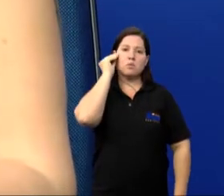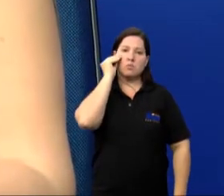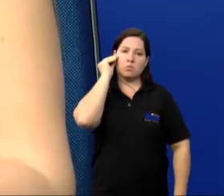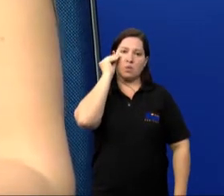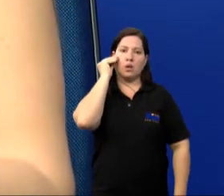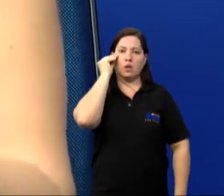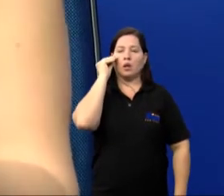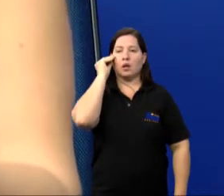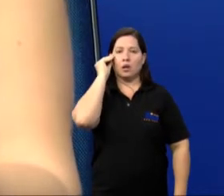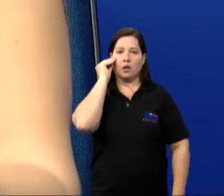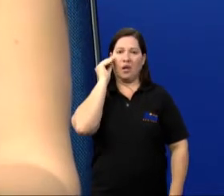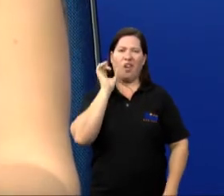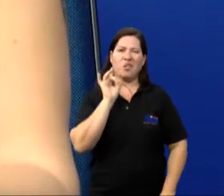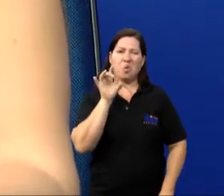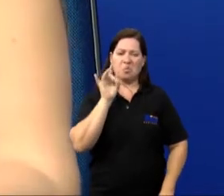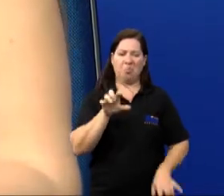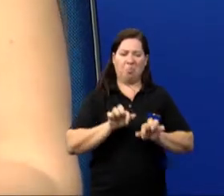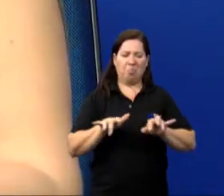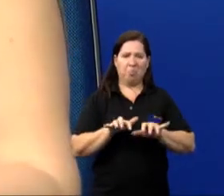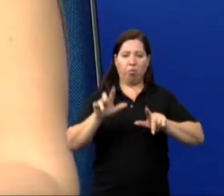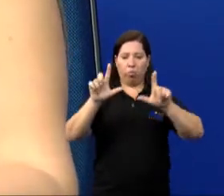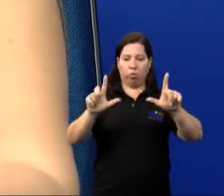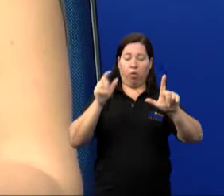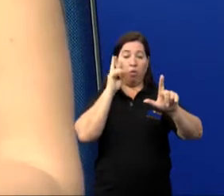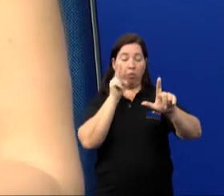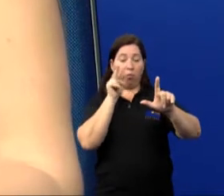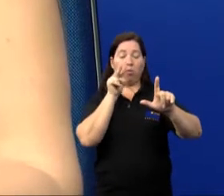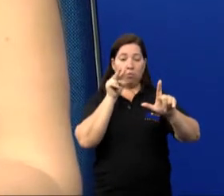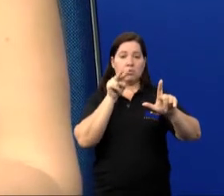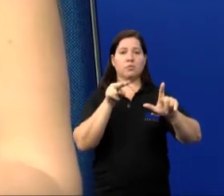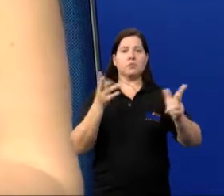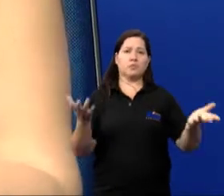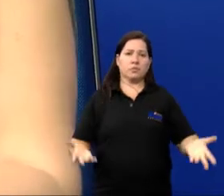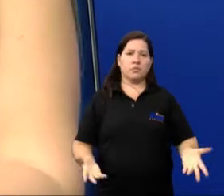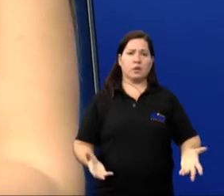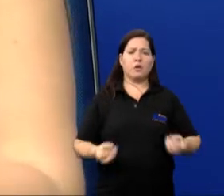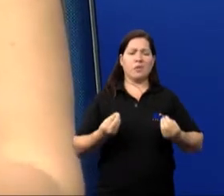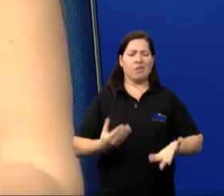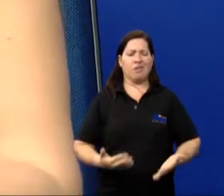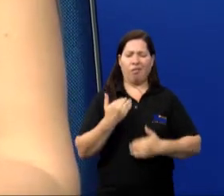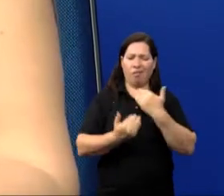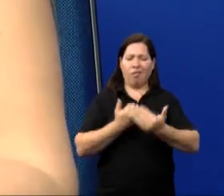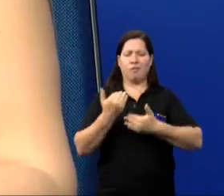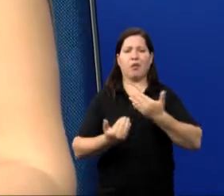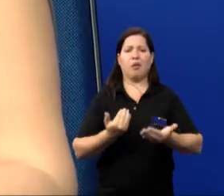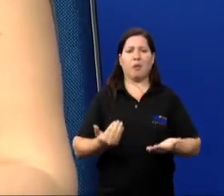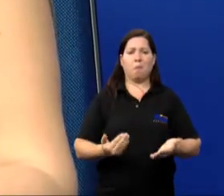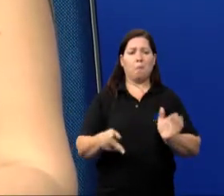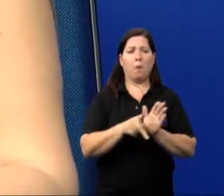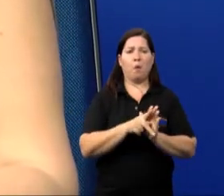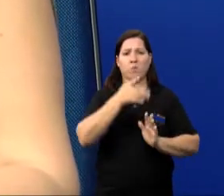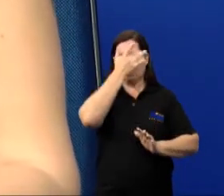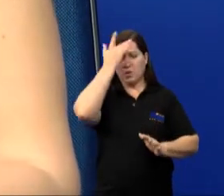né? Mesmo porque se elas não viverem outras coisas fora desse espaço, como que vai ficar a sua formação humanizadora? Como que vai ficar a sua relação